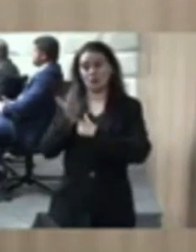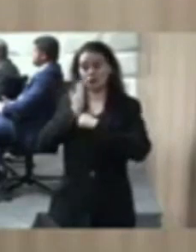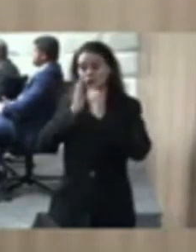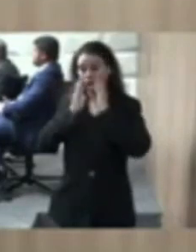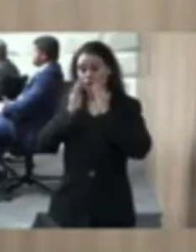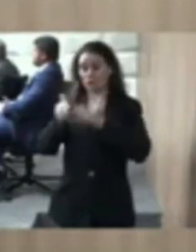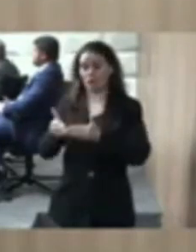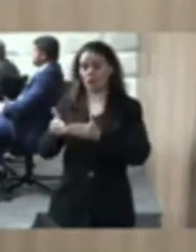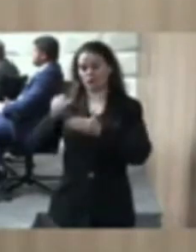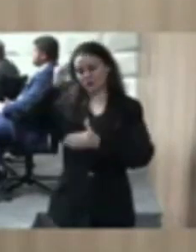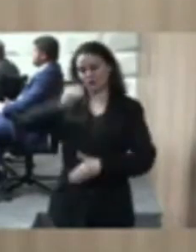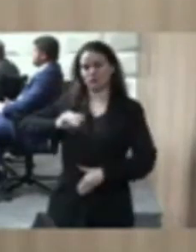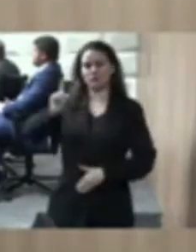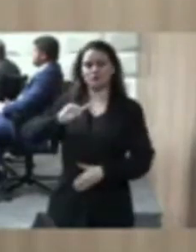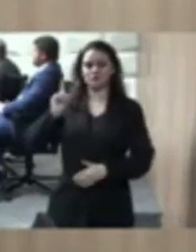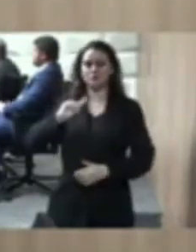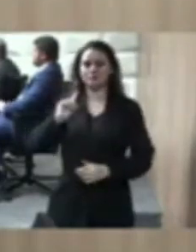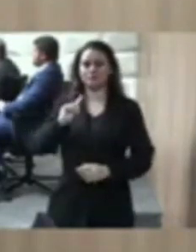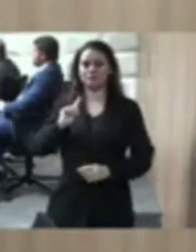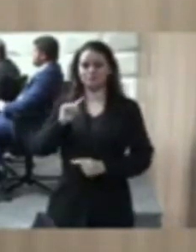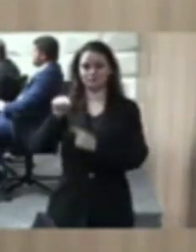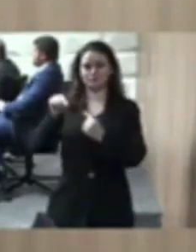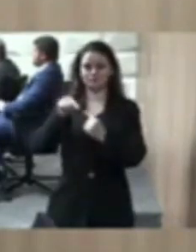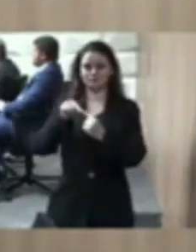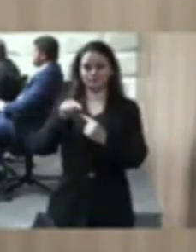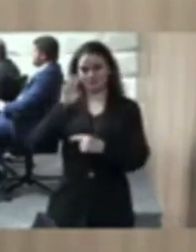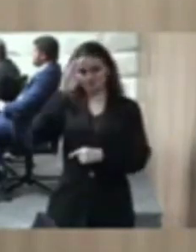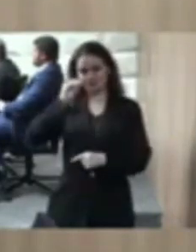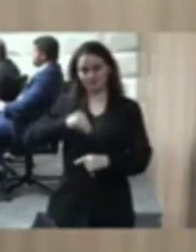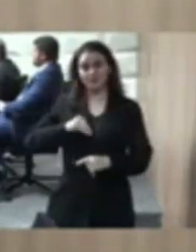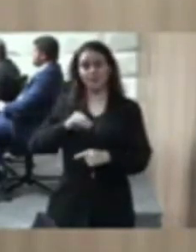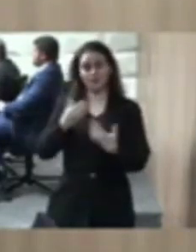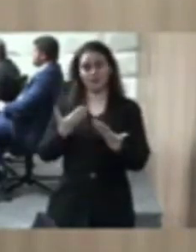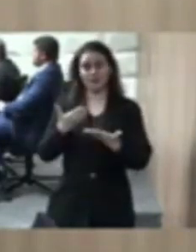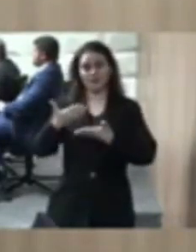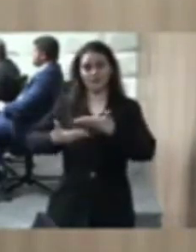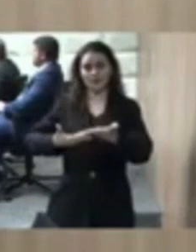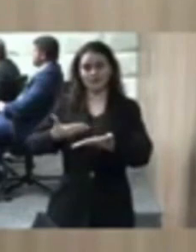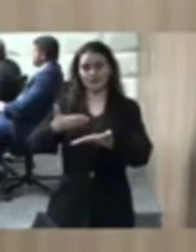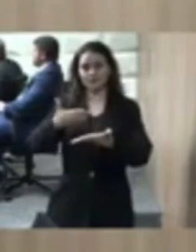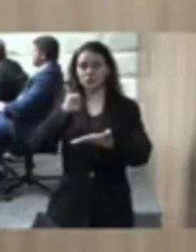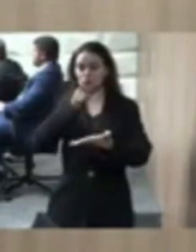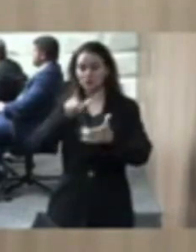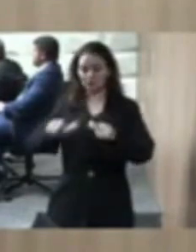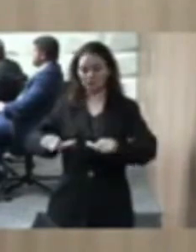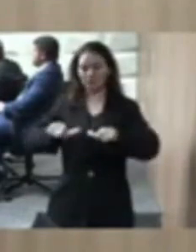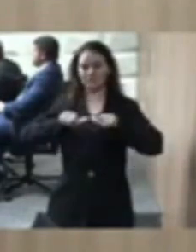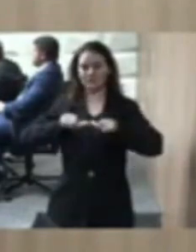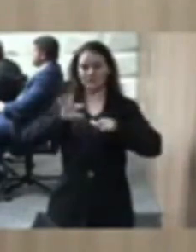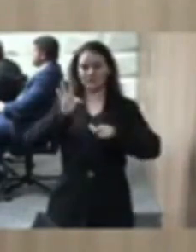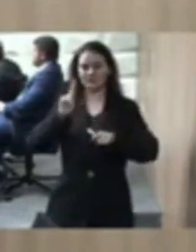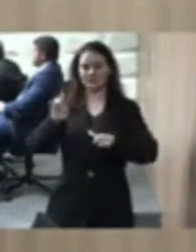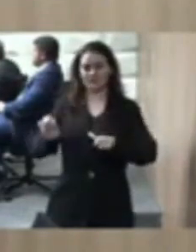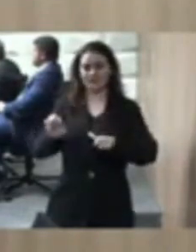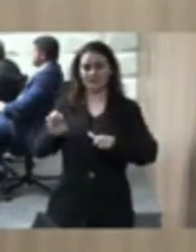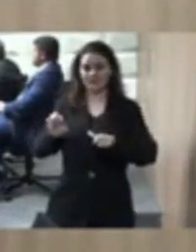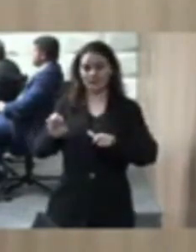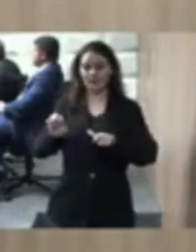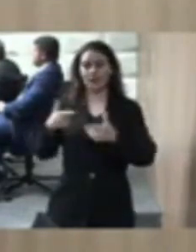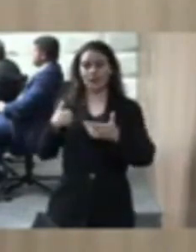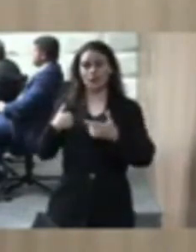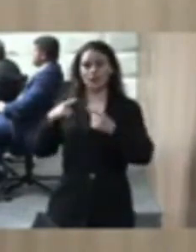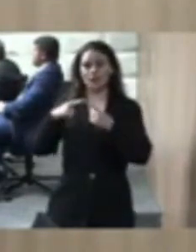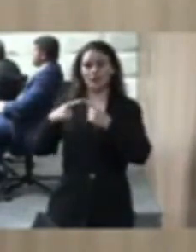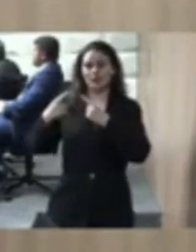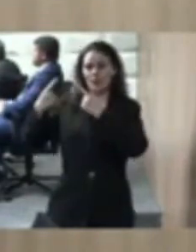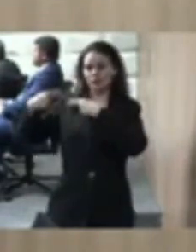no ideal de não desistir dos objetivos traçados. Assim foi a caminhada à titularidade do TRE, quando, para chegar até aqui, disputei